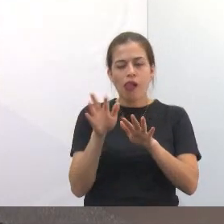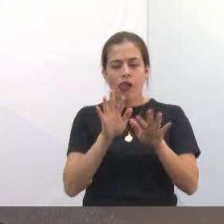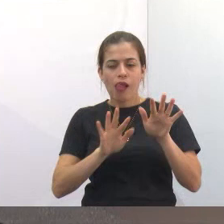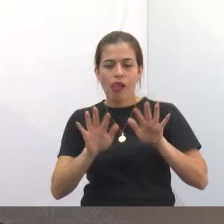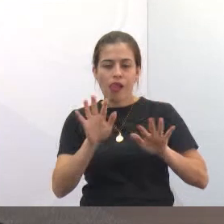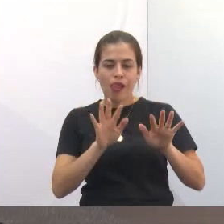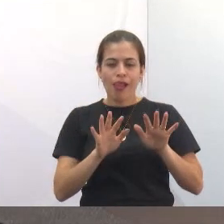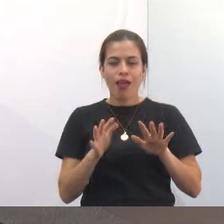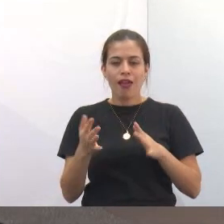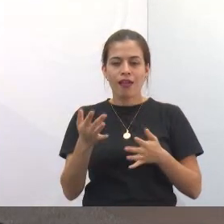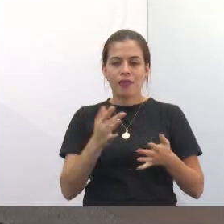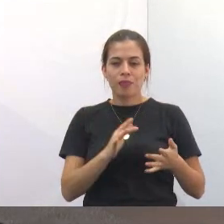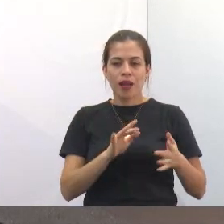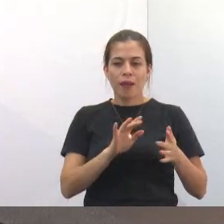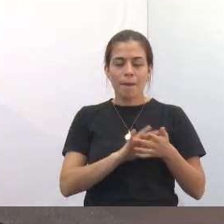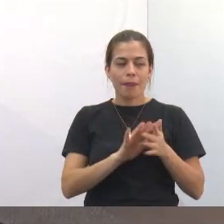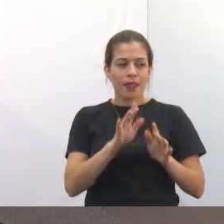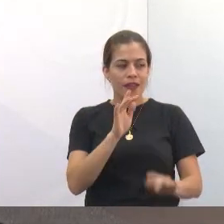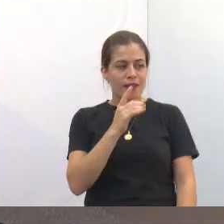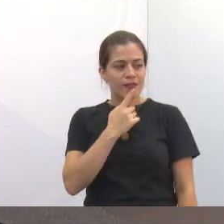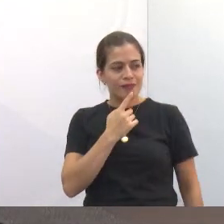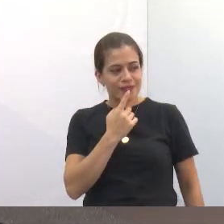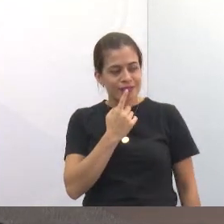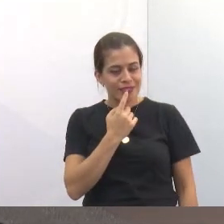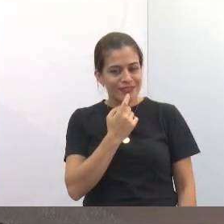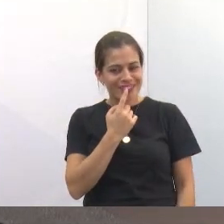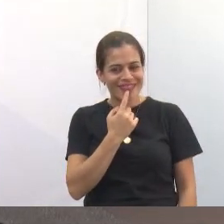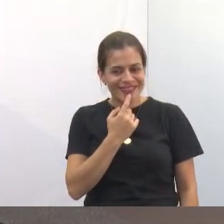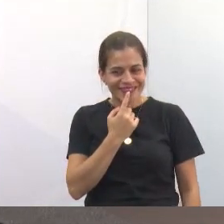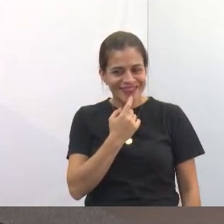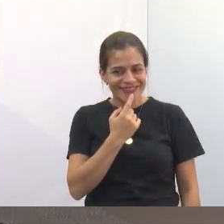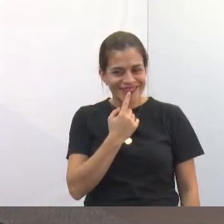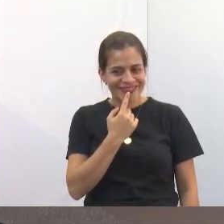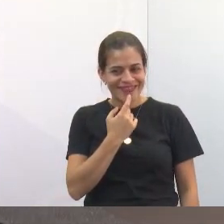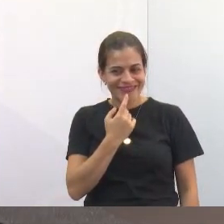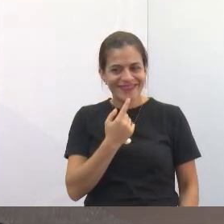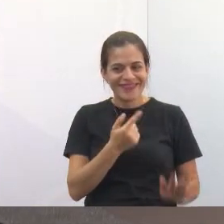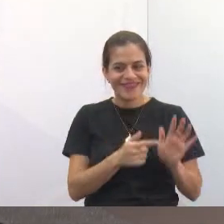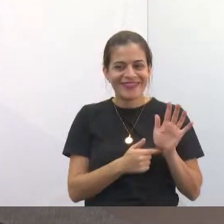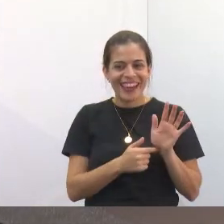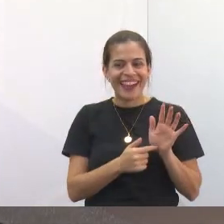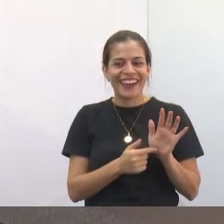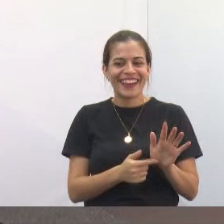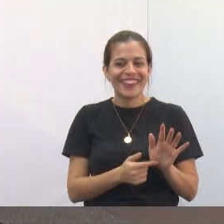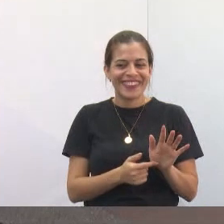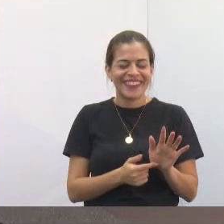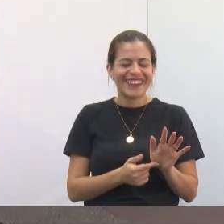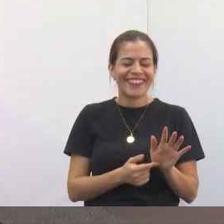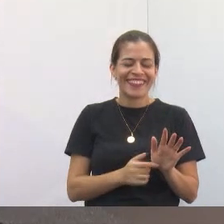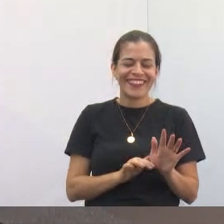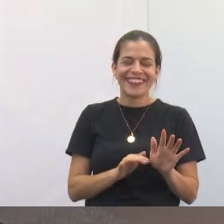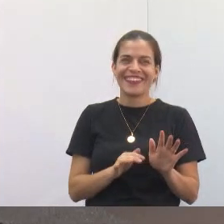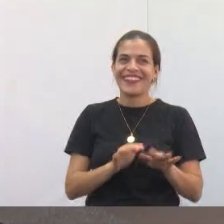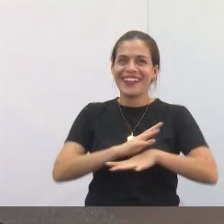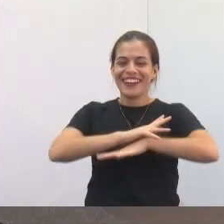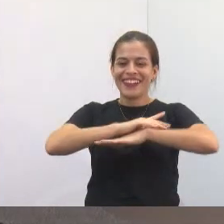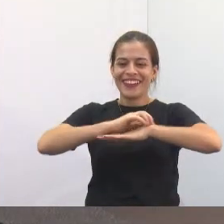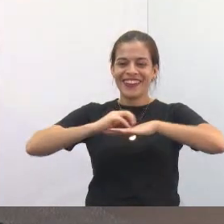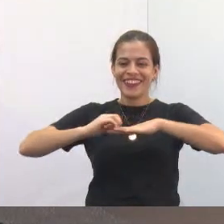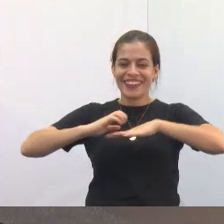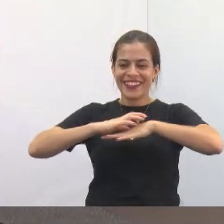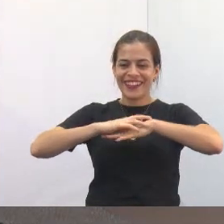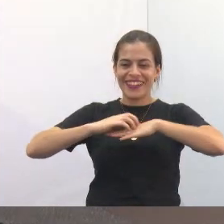de pigmentação vermelha, ferrugem, sendo assim a ferrugem mencionada em fotos